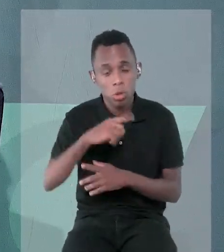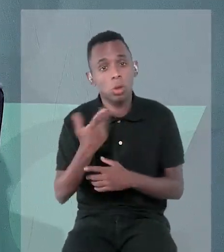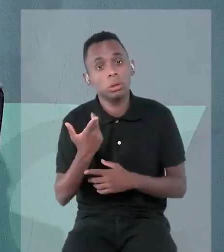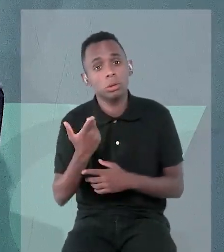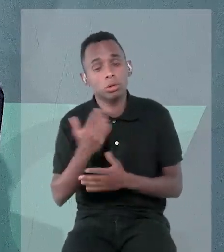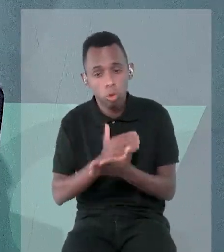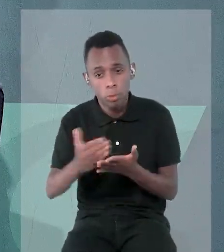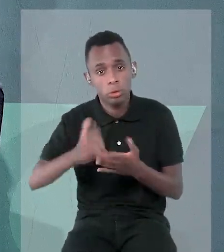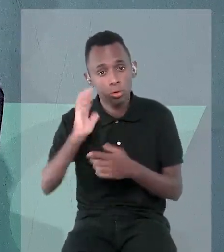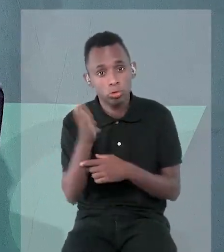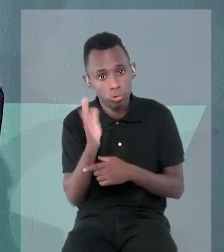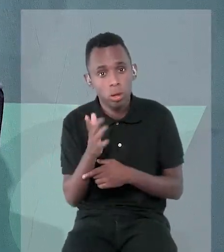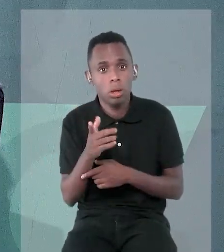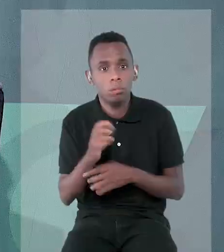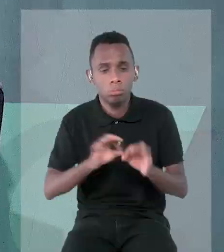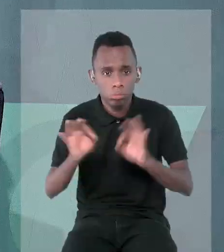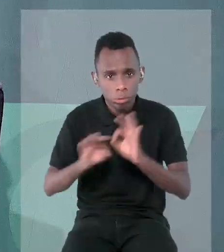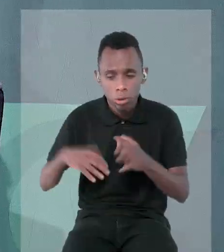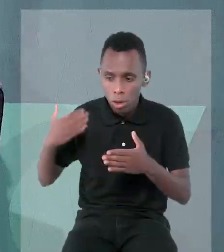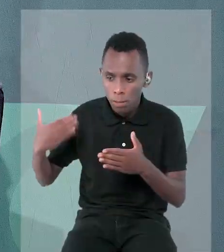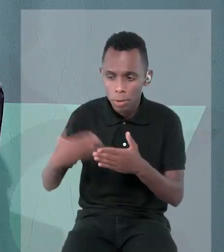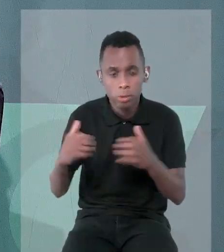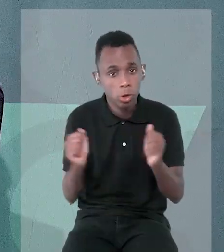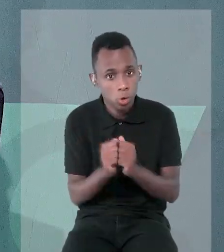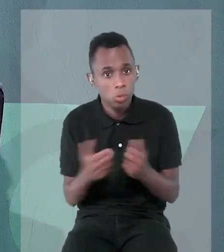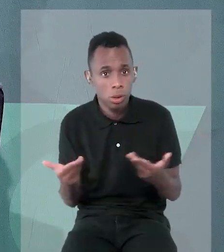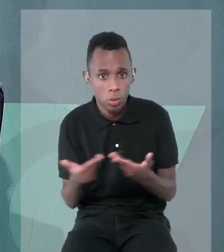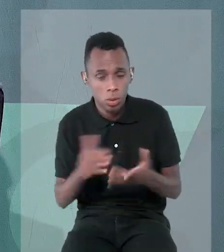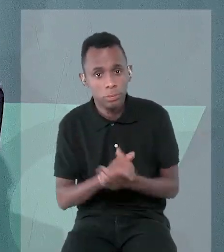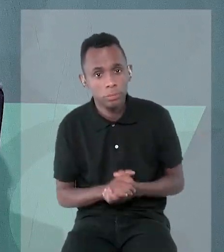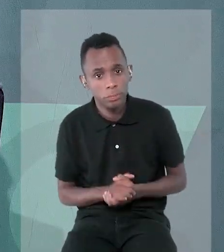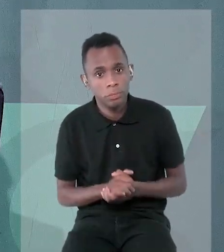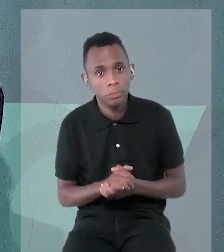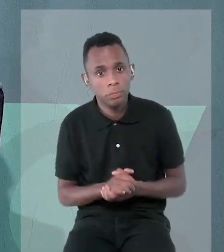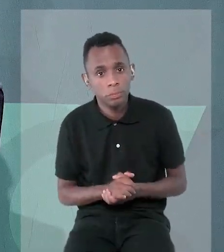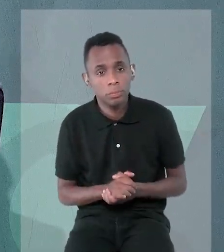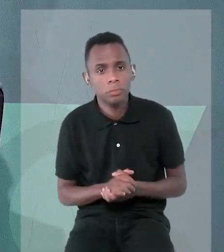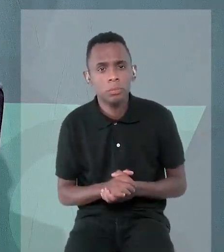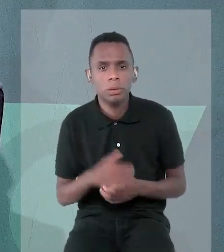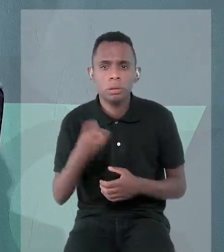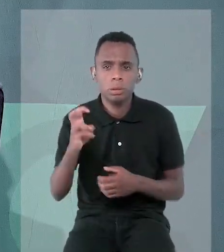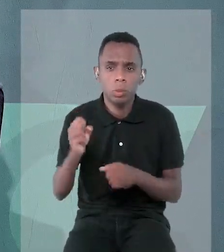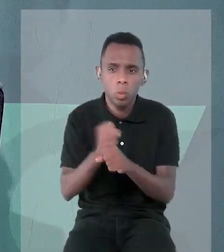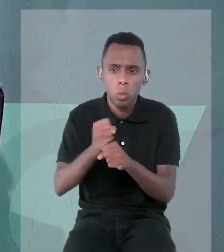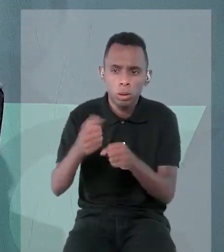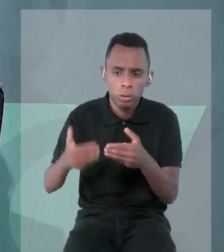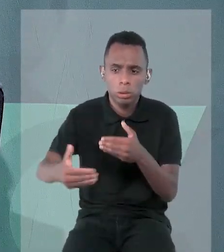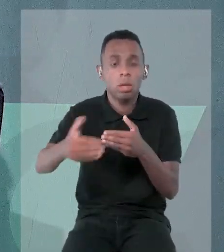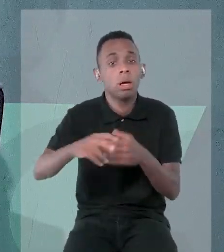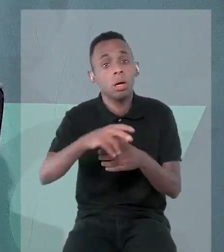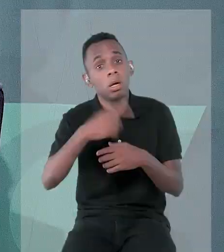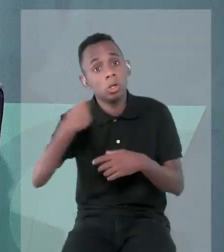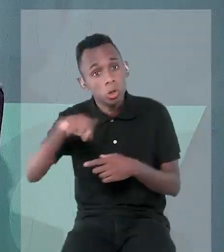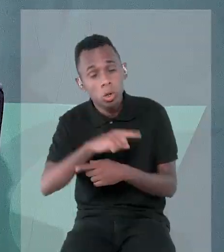Nós já começamos, mas estamos afinando os processos com eles agora. E daqui a 5 anos, nós vamos